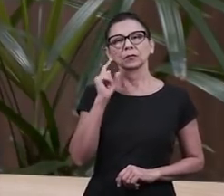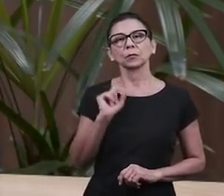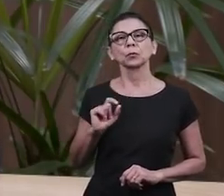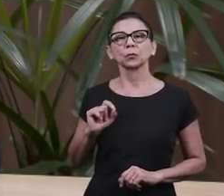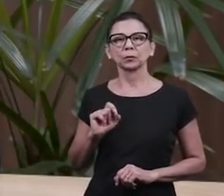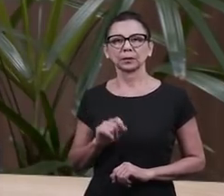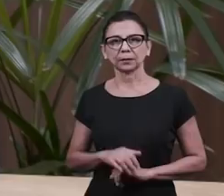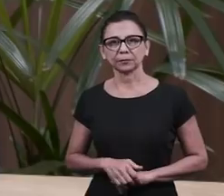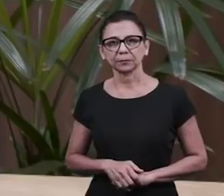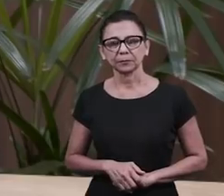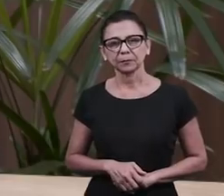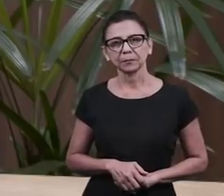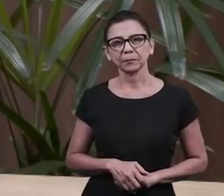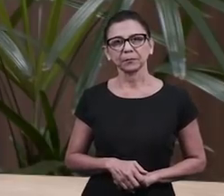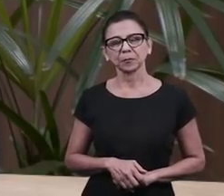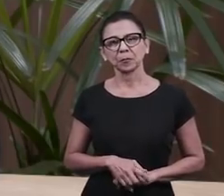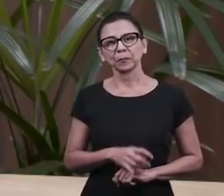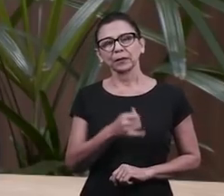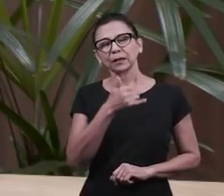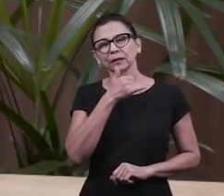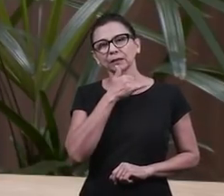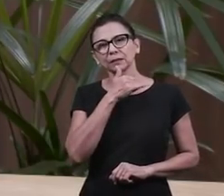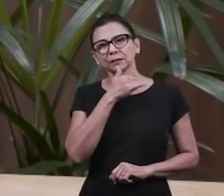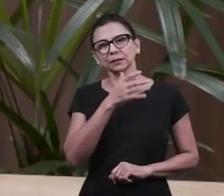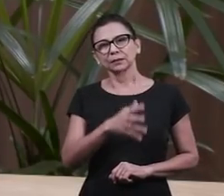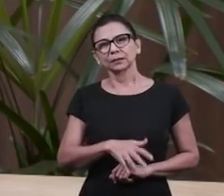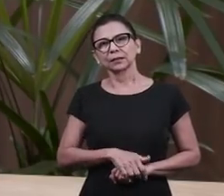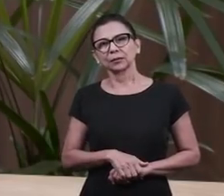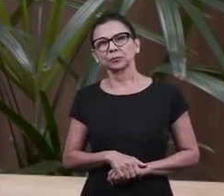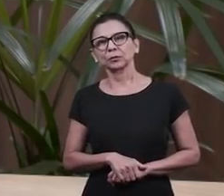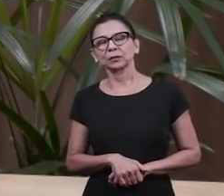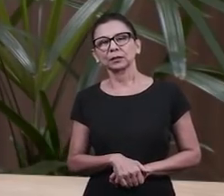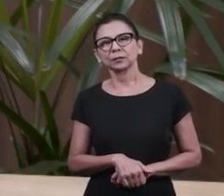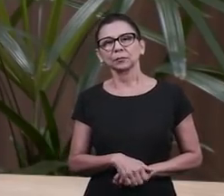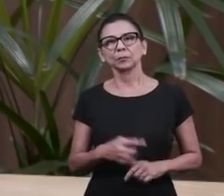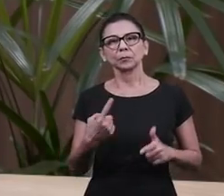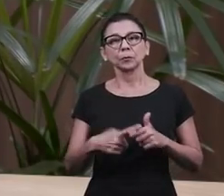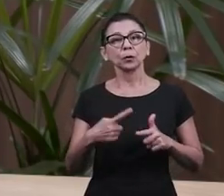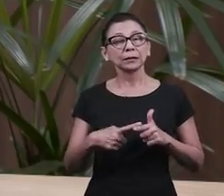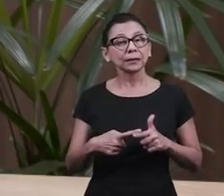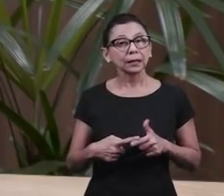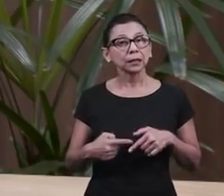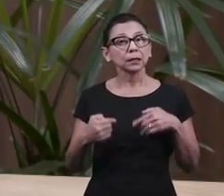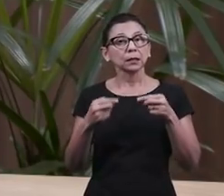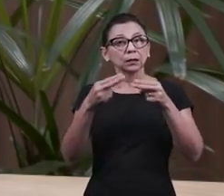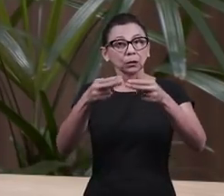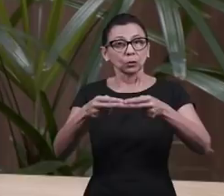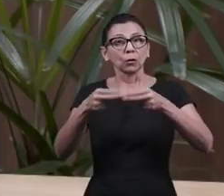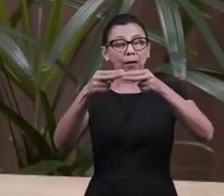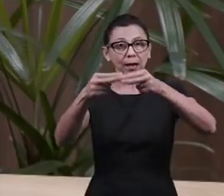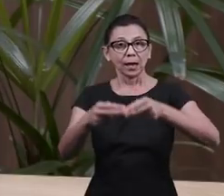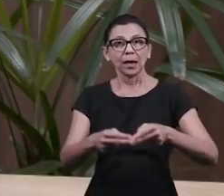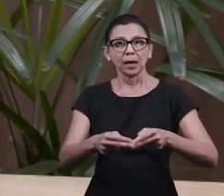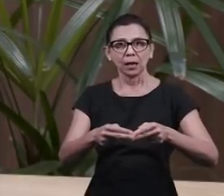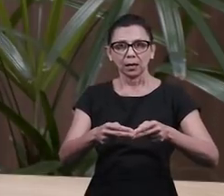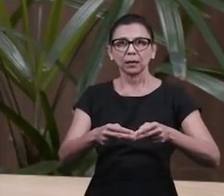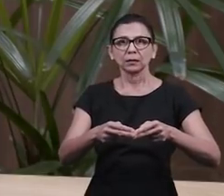Ou tem mais alguém? Porque eles tinham que levar todos que eles receberam uma ordenação de